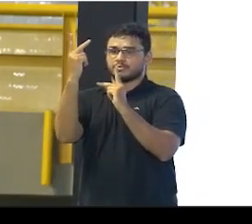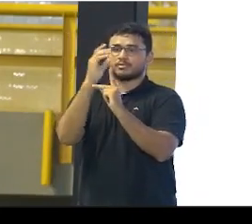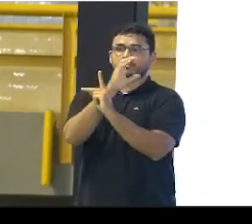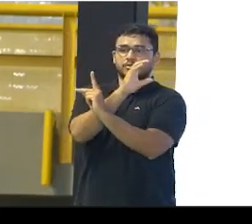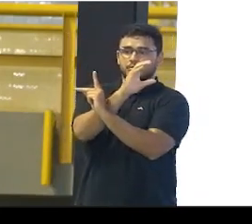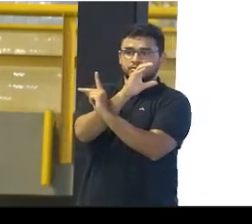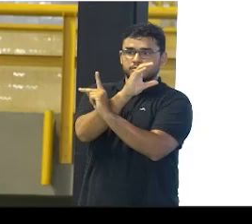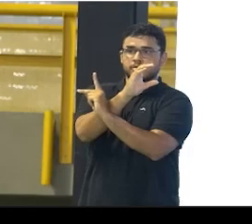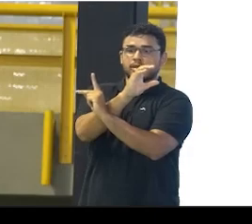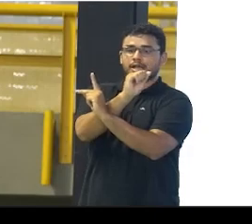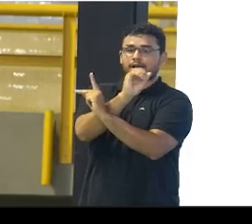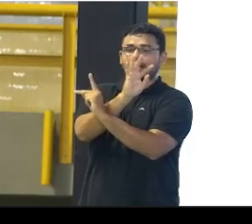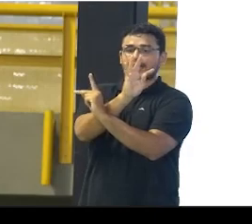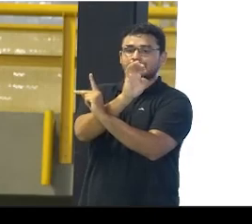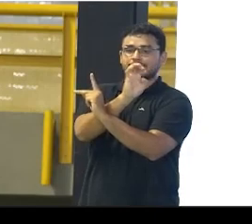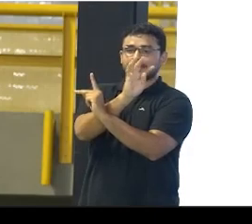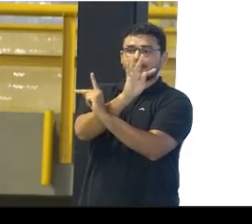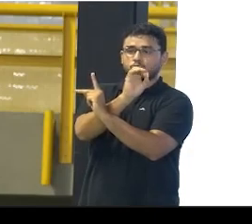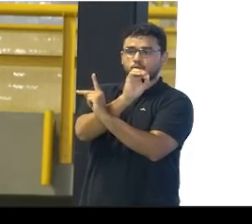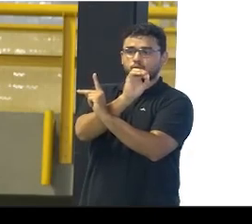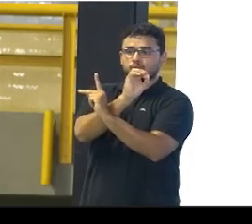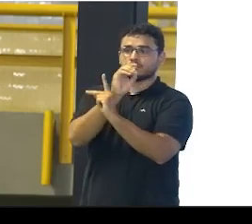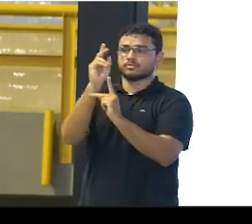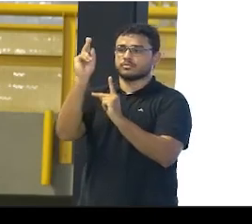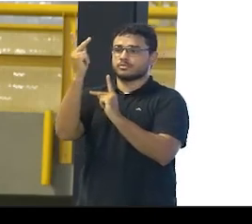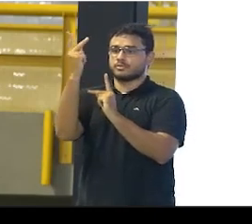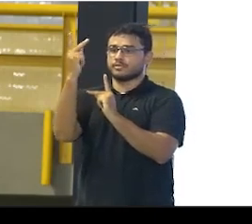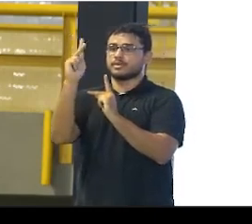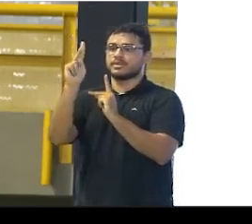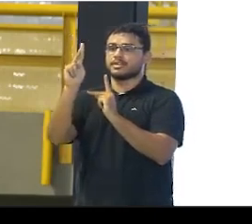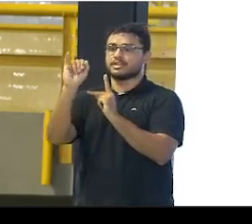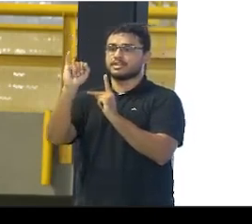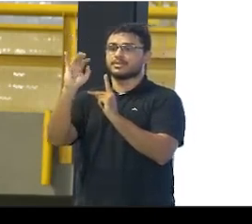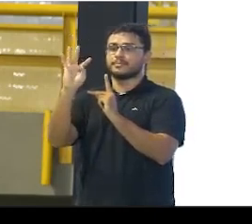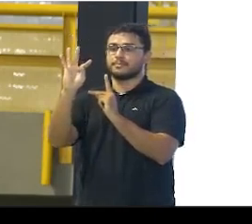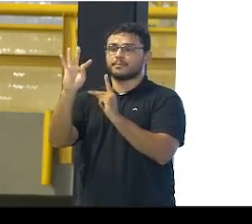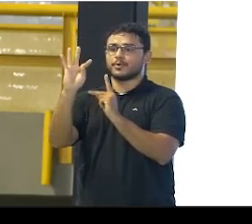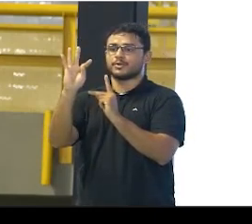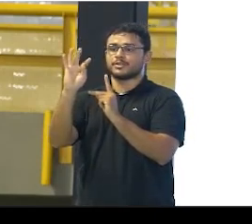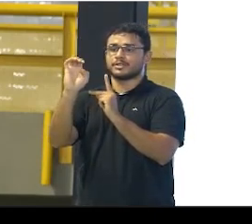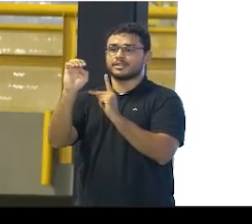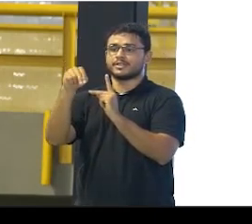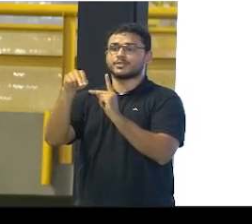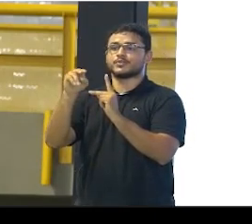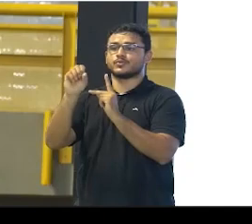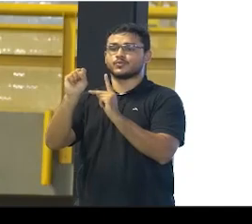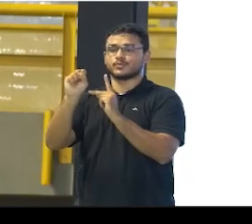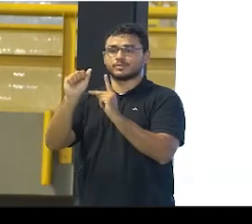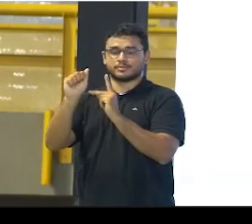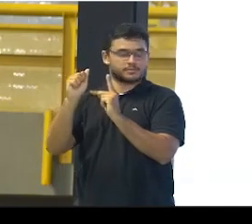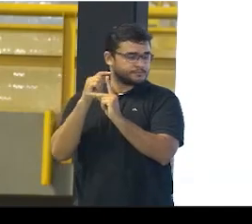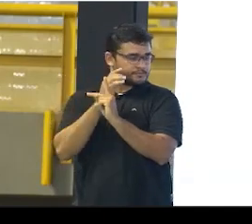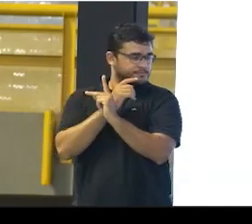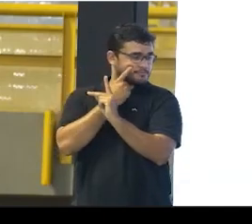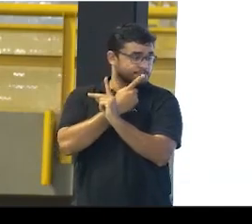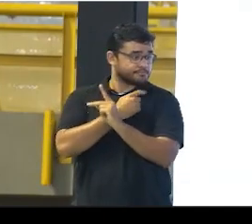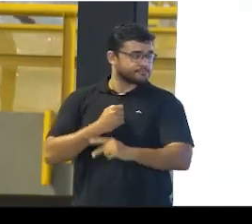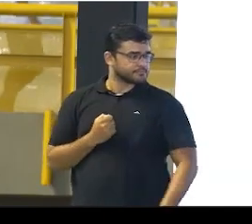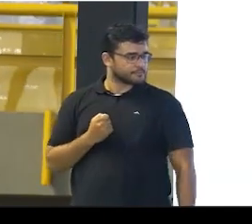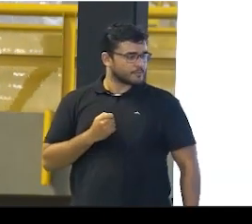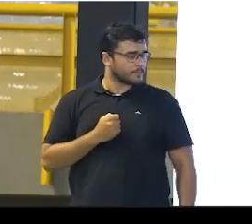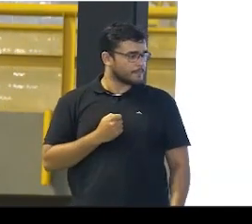aquelas espingardinhas de chumbo tal, e fazendo um treino de tirar o alvo. Quantos, ele diz a probabilidade que ele